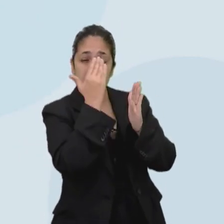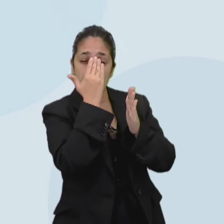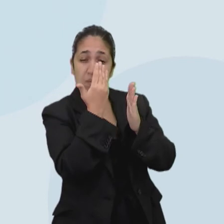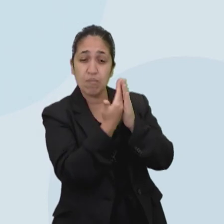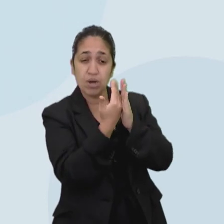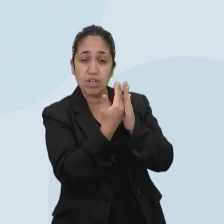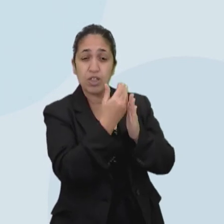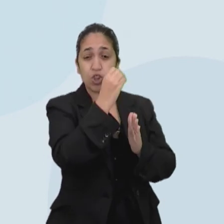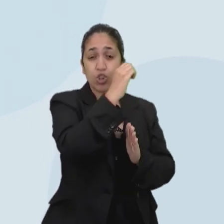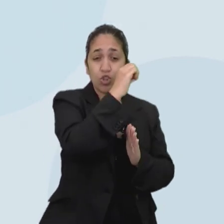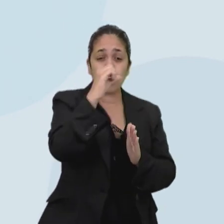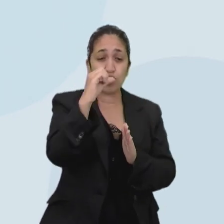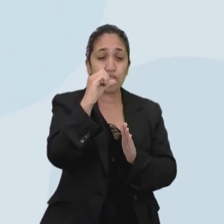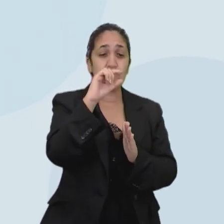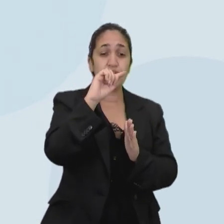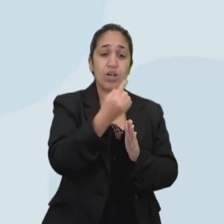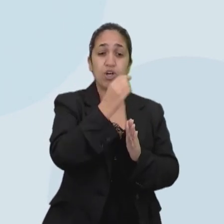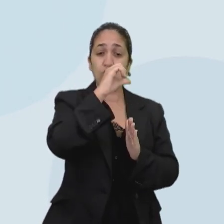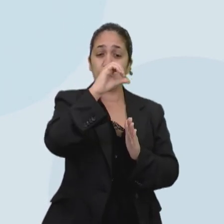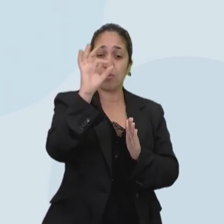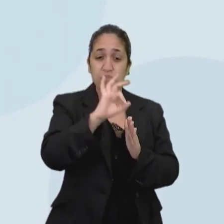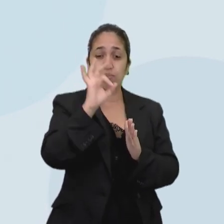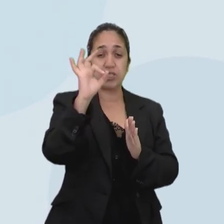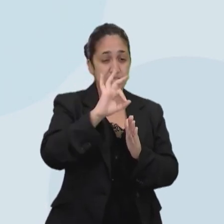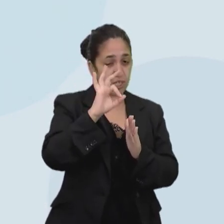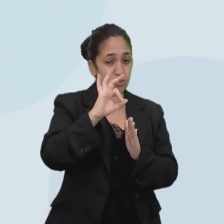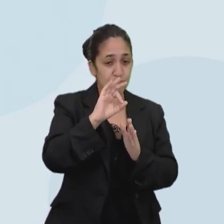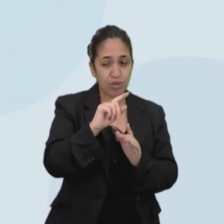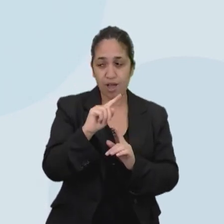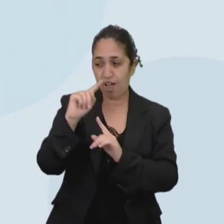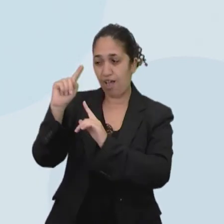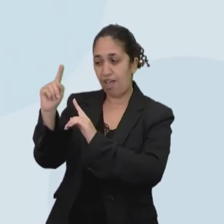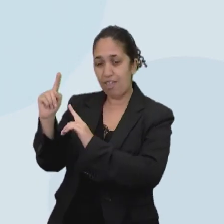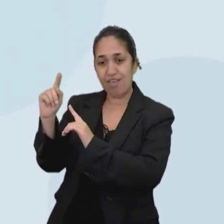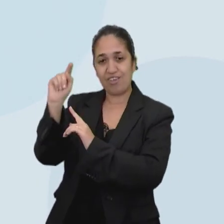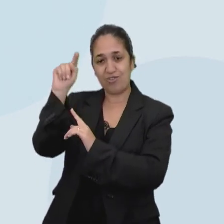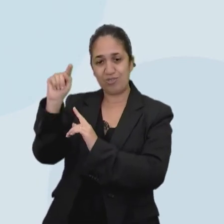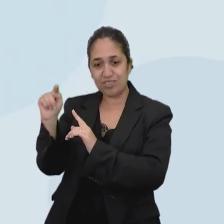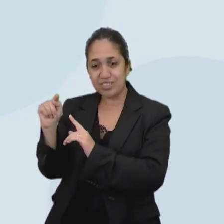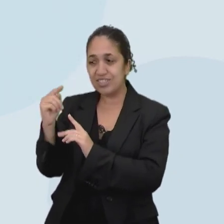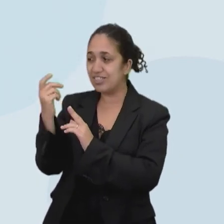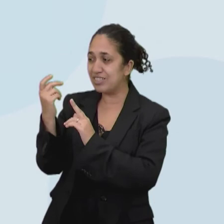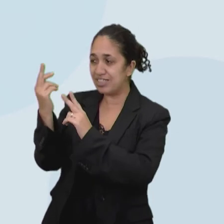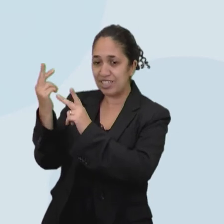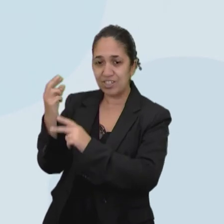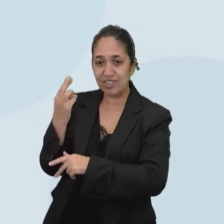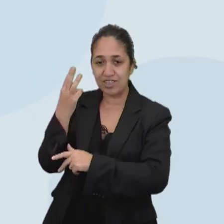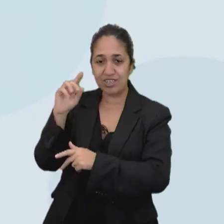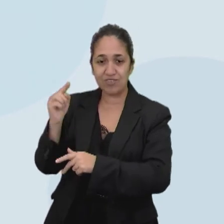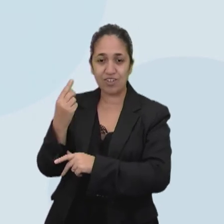confiança aí de 99,9%, usarás aí, tá, um valor padronizado de